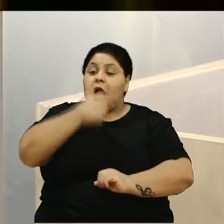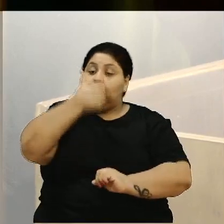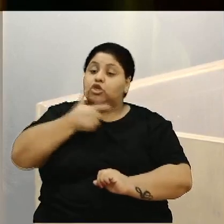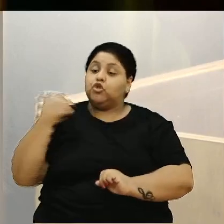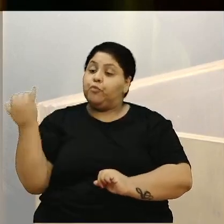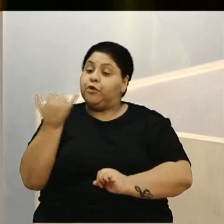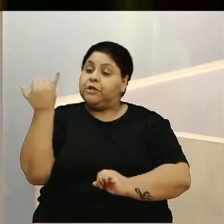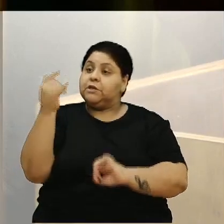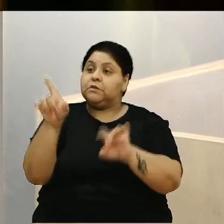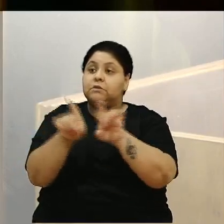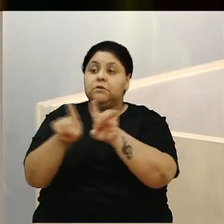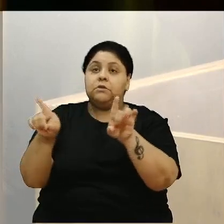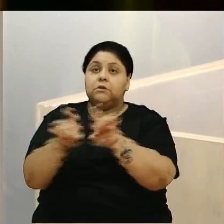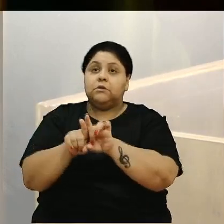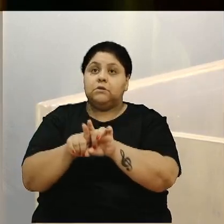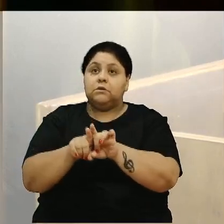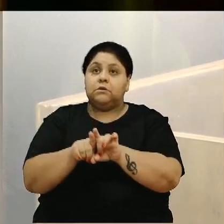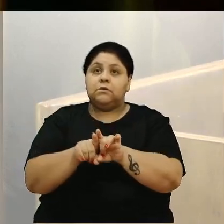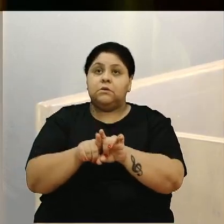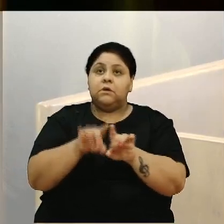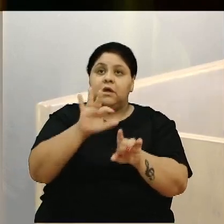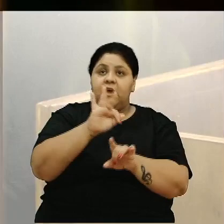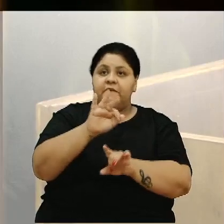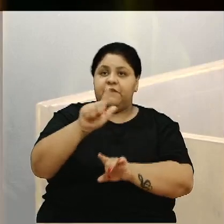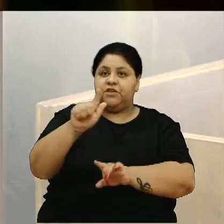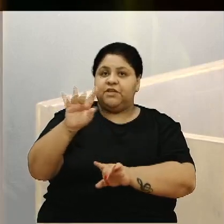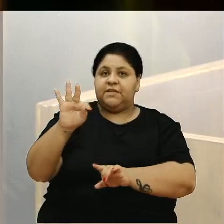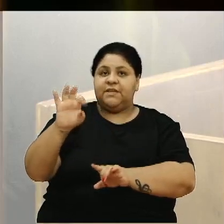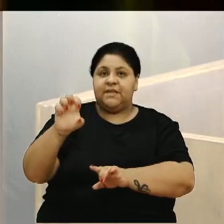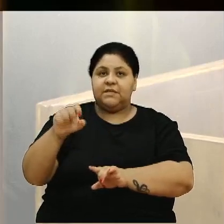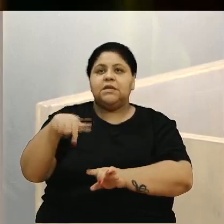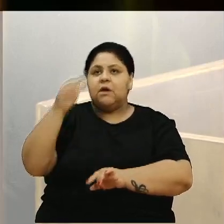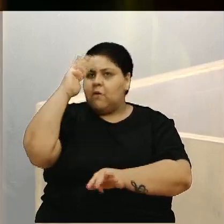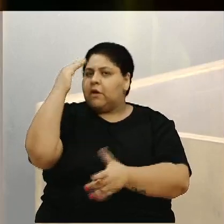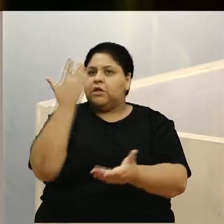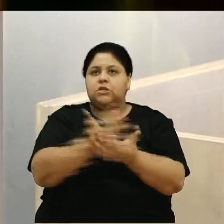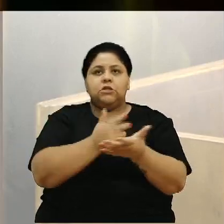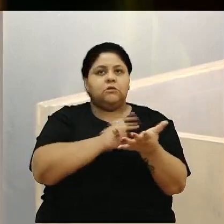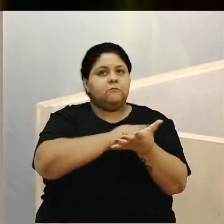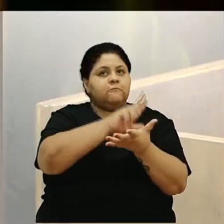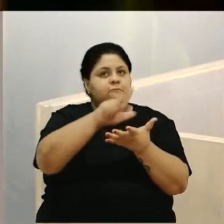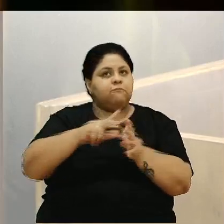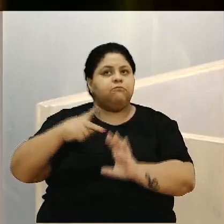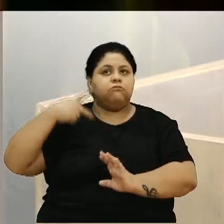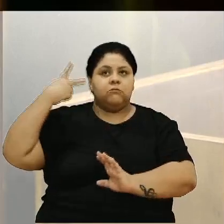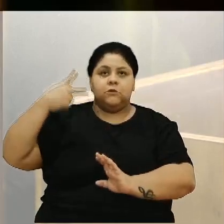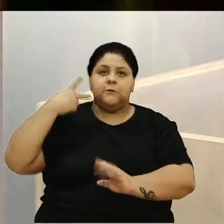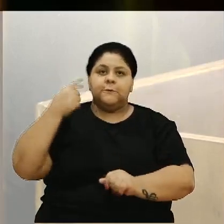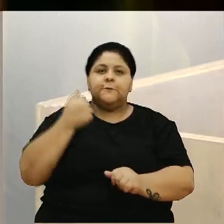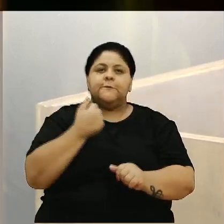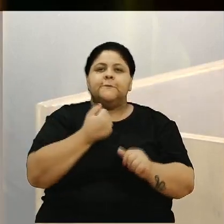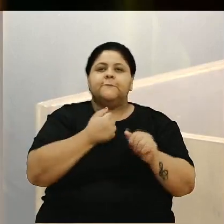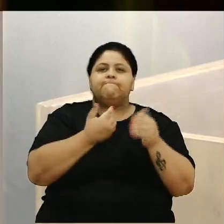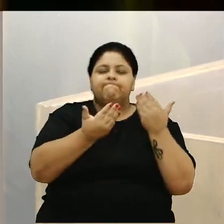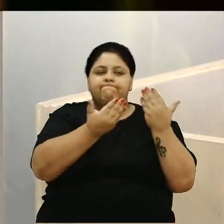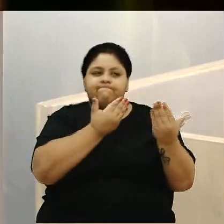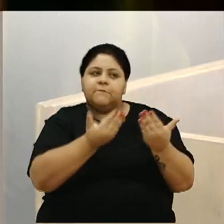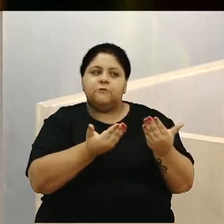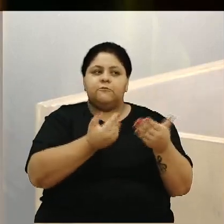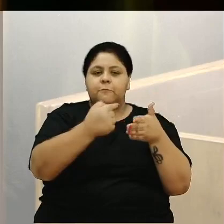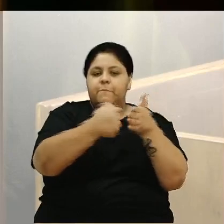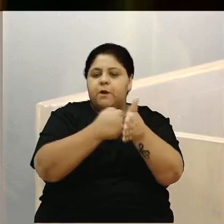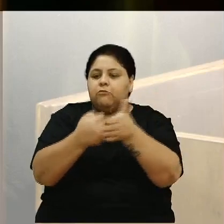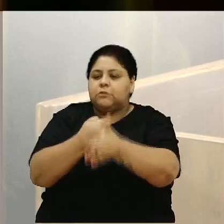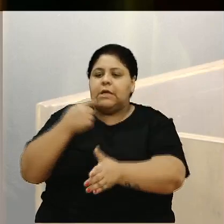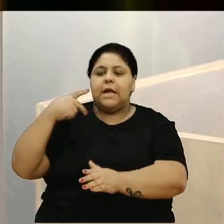trazer a informação a respeito do FGTS, que eu tenho certeza que vários vereadores aqui devem estar sendo questionados pela população sobre